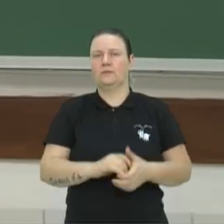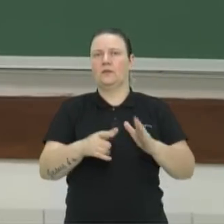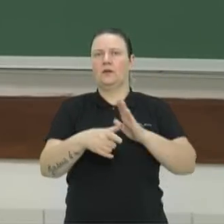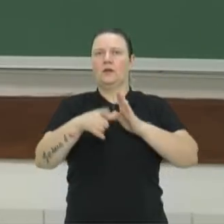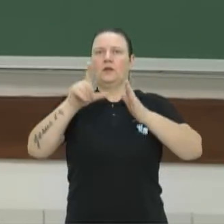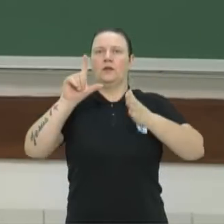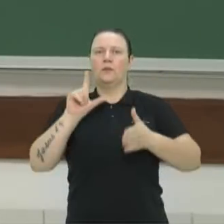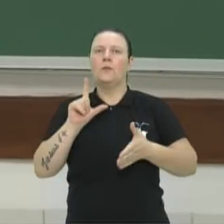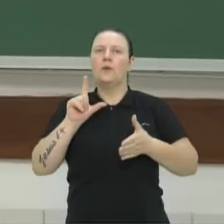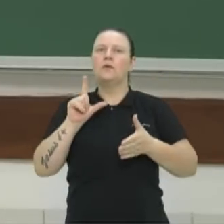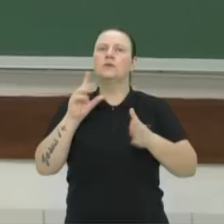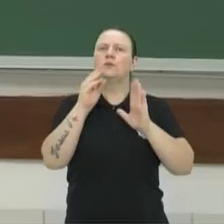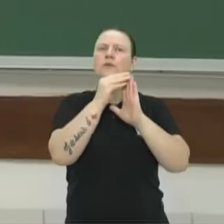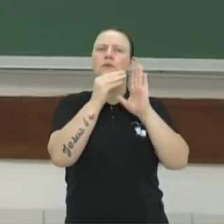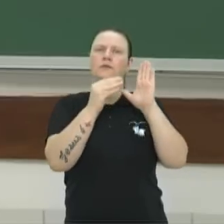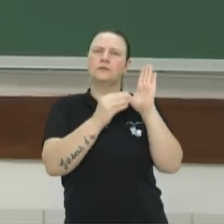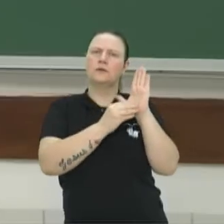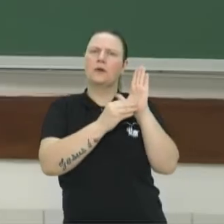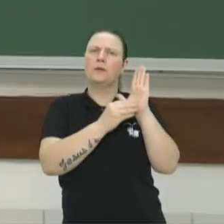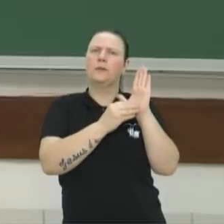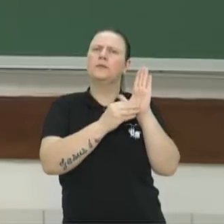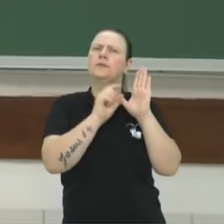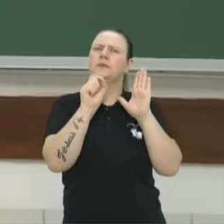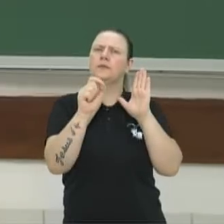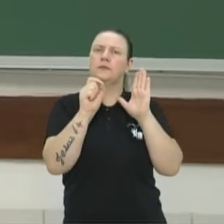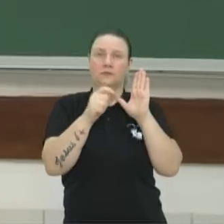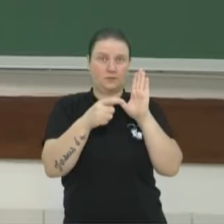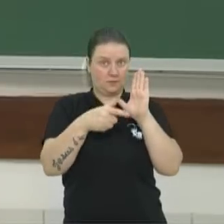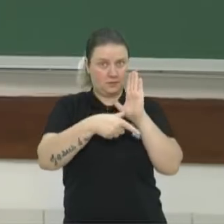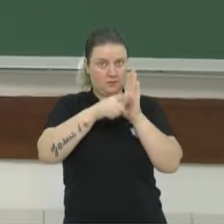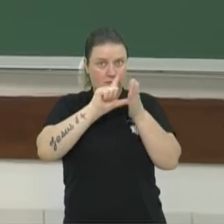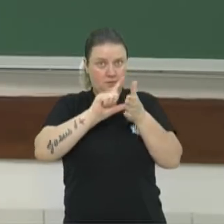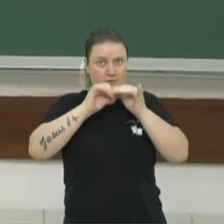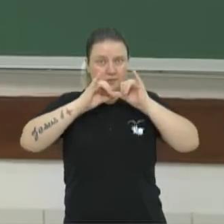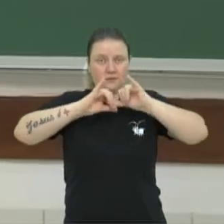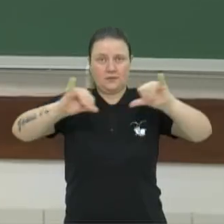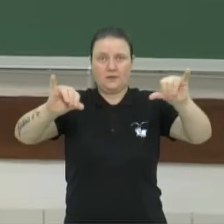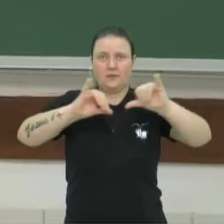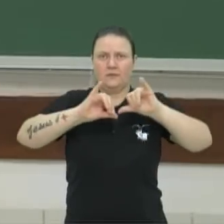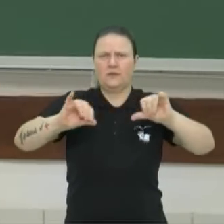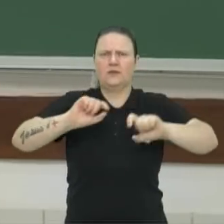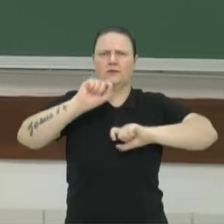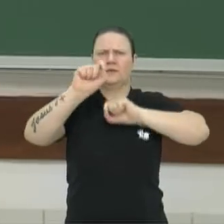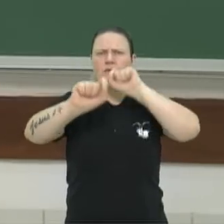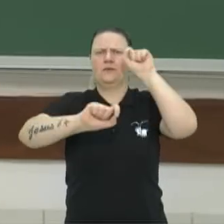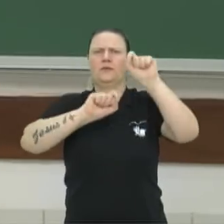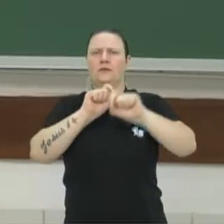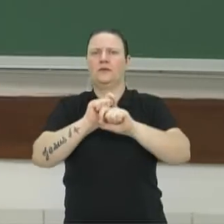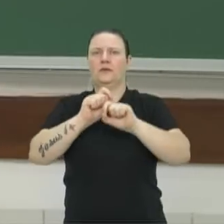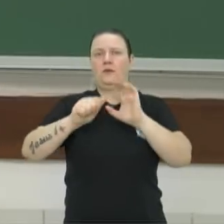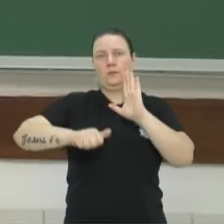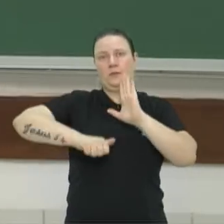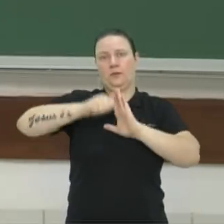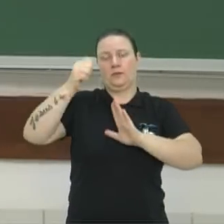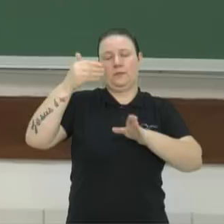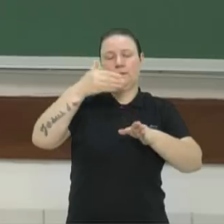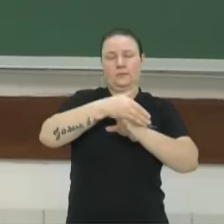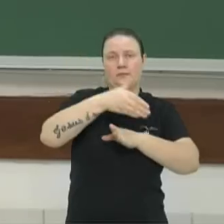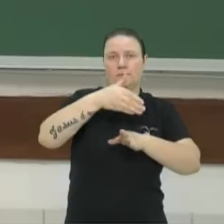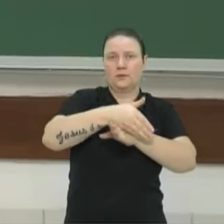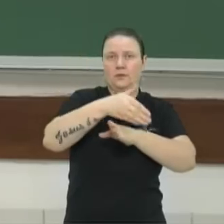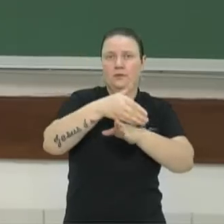de falarmos sobre o nosso conteúdo propriamente dito, vamos aos avisos, Quais são eles? Primeiro, acesse o